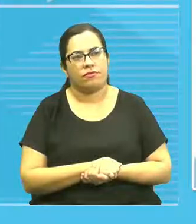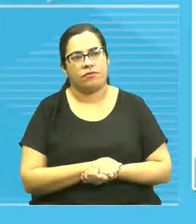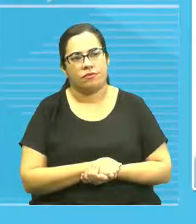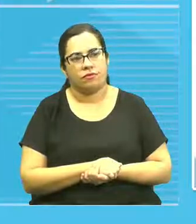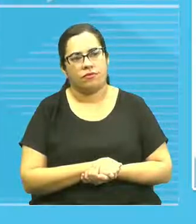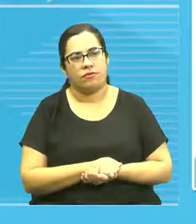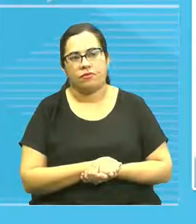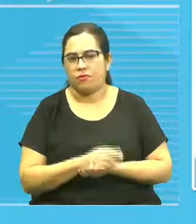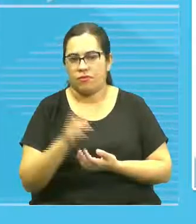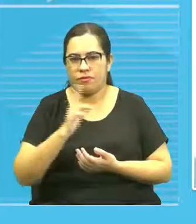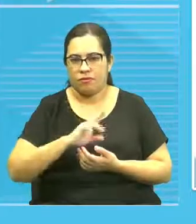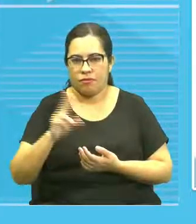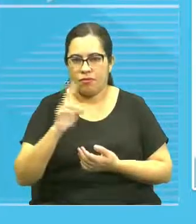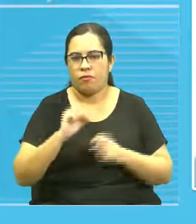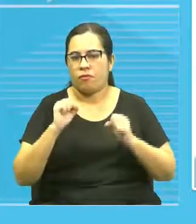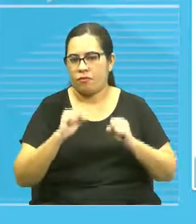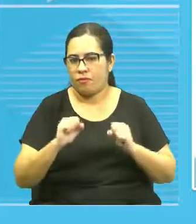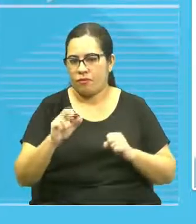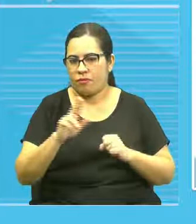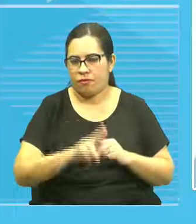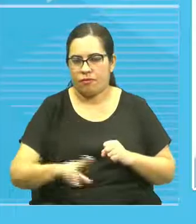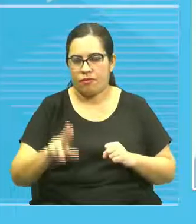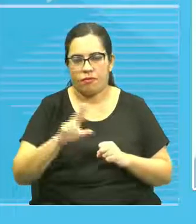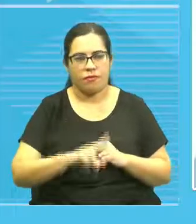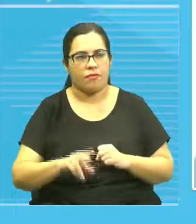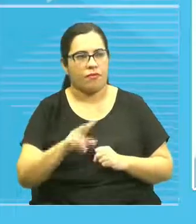energia de dissociação.